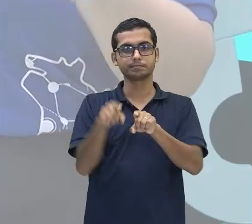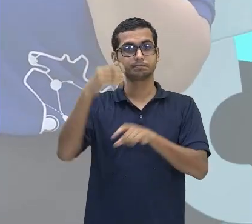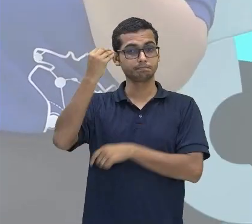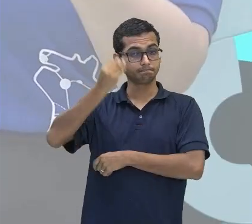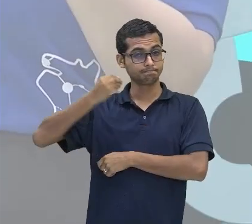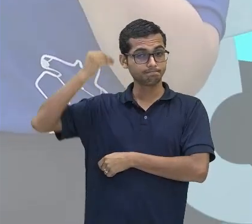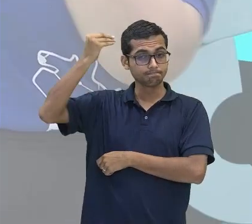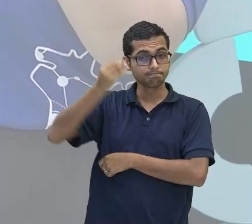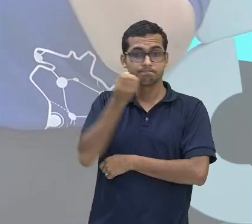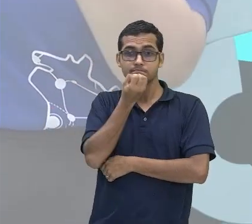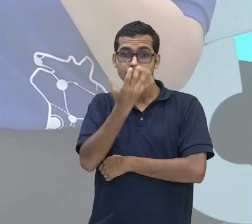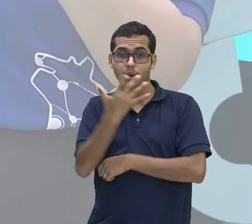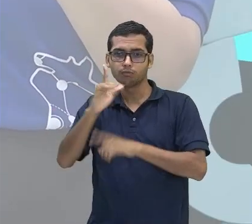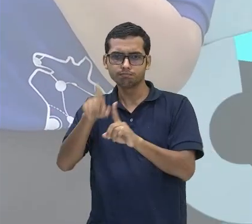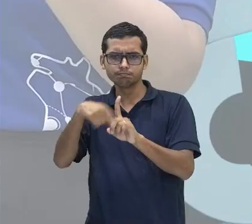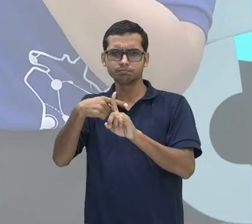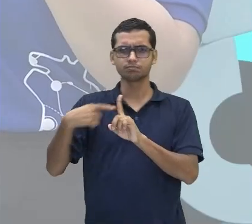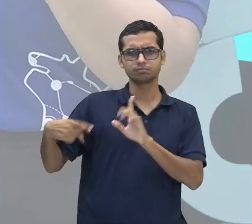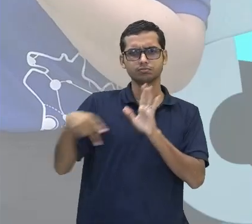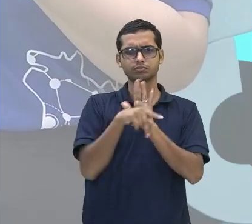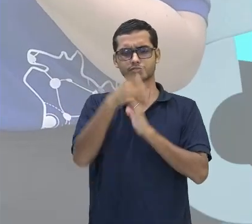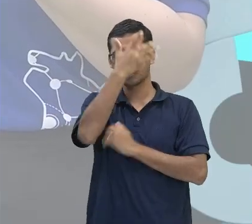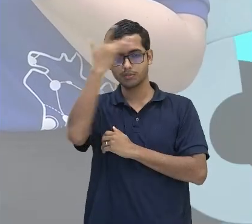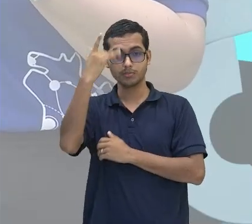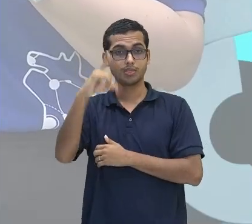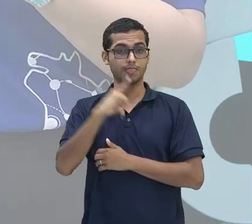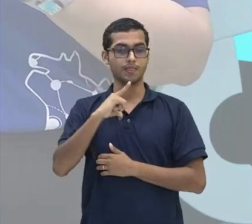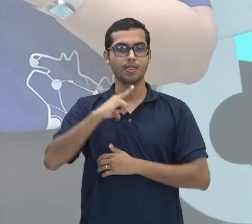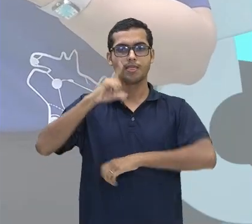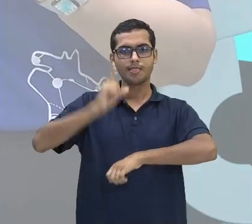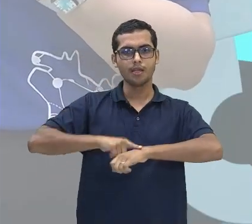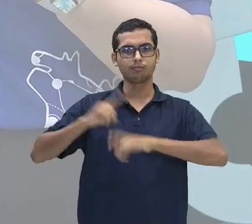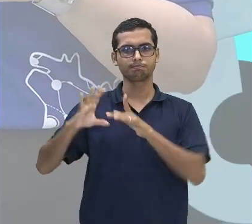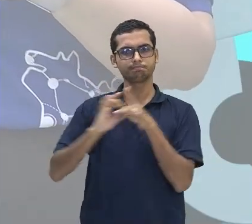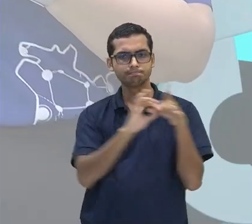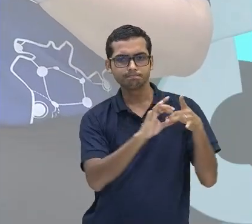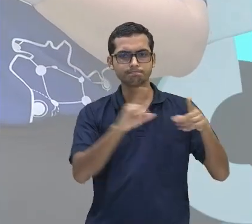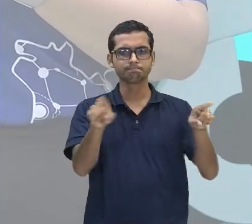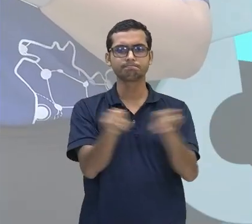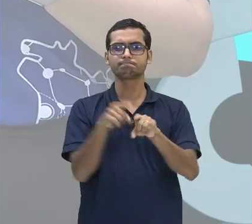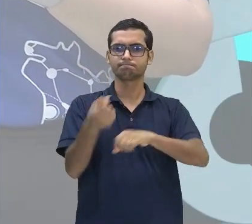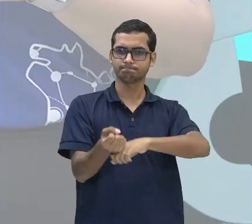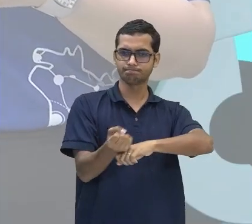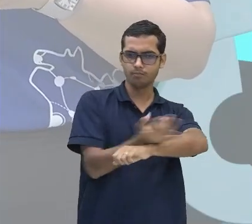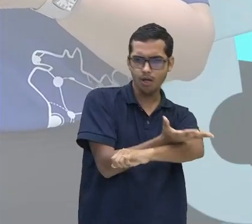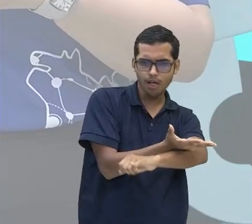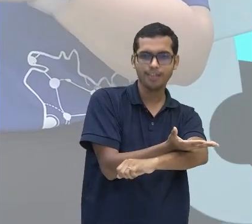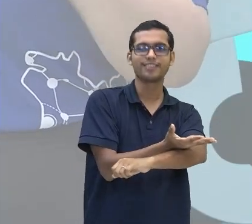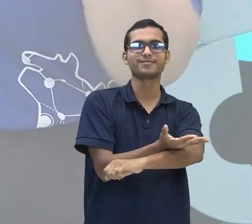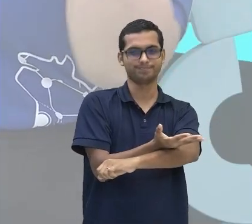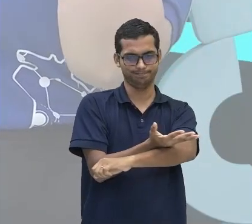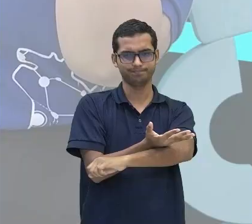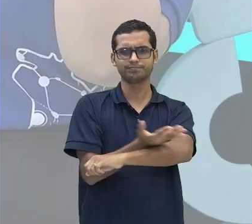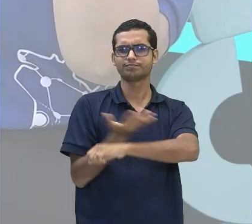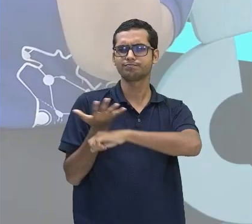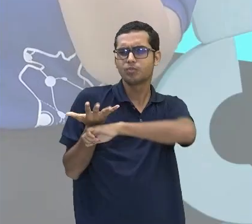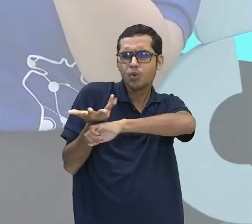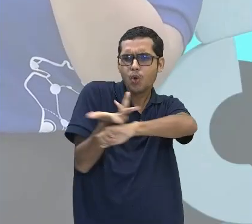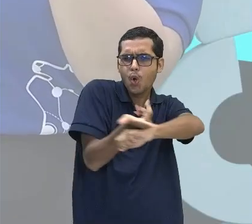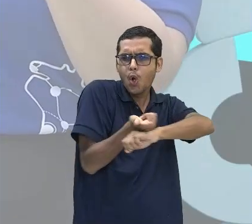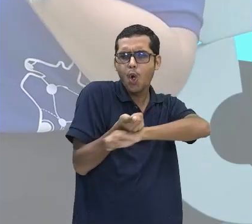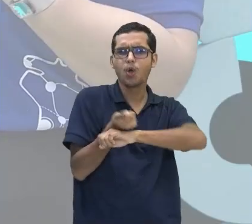cliente tem neste cenário, isso é uma questão que é mais emocional. E aí, então, é um tipo de apelo que é